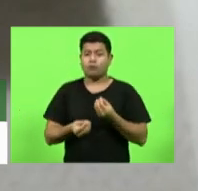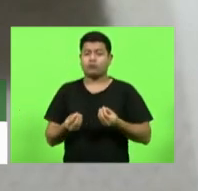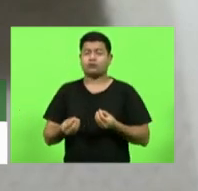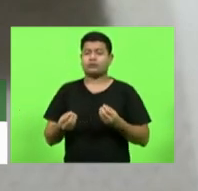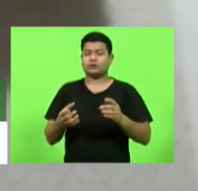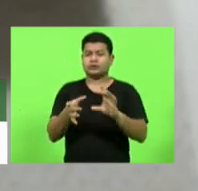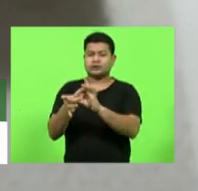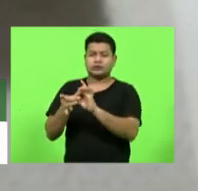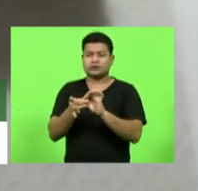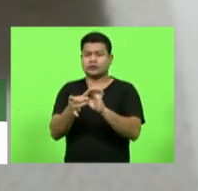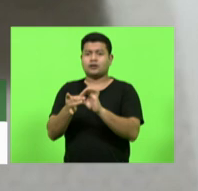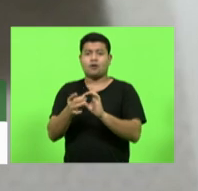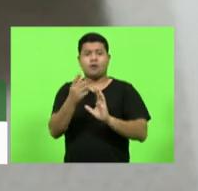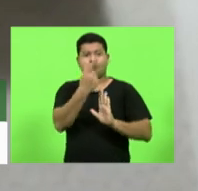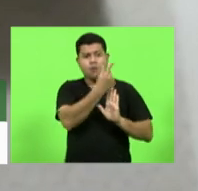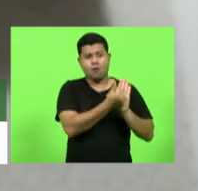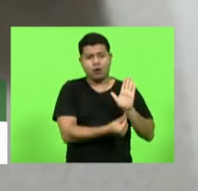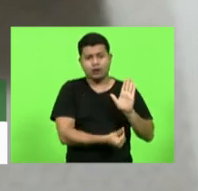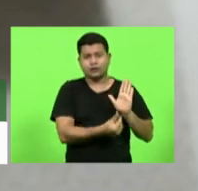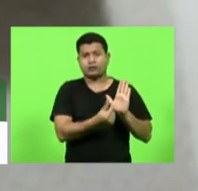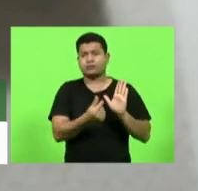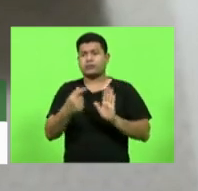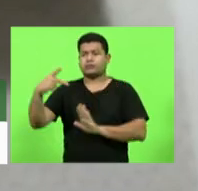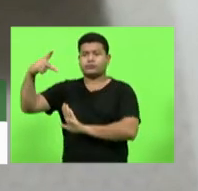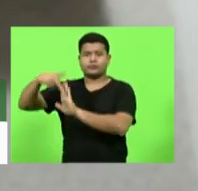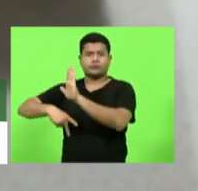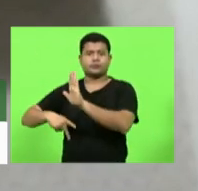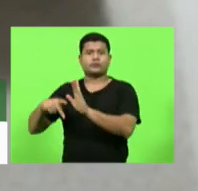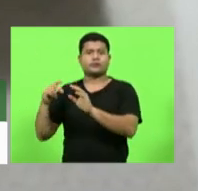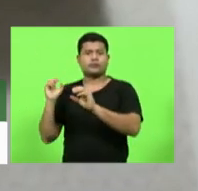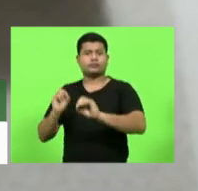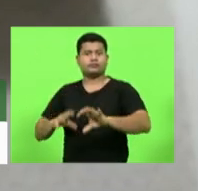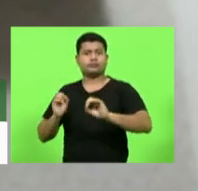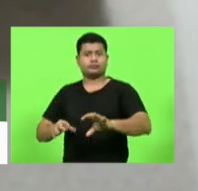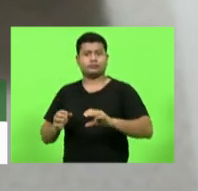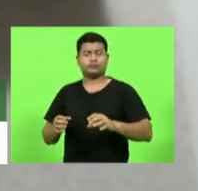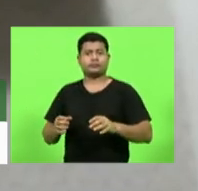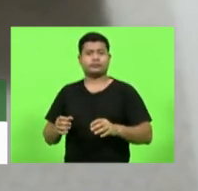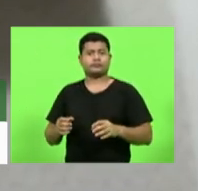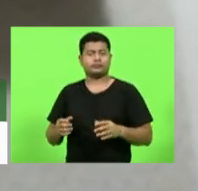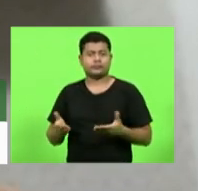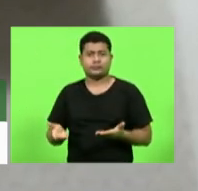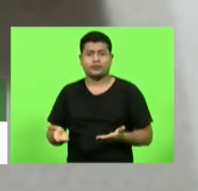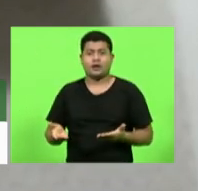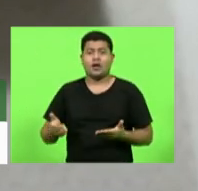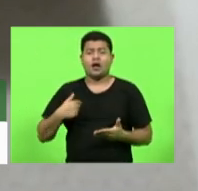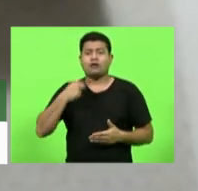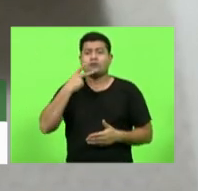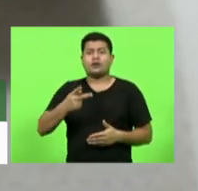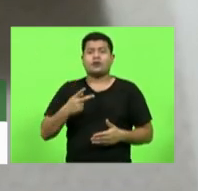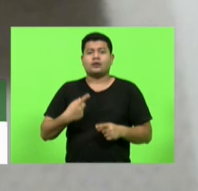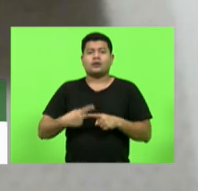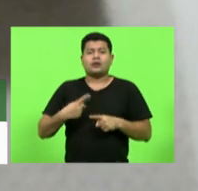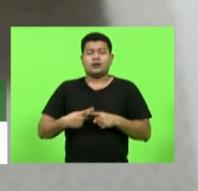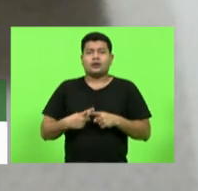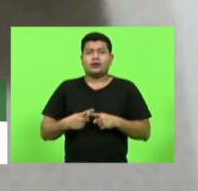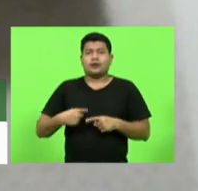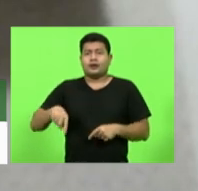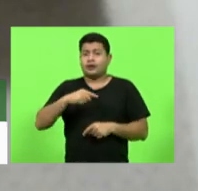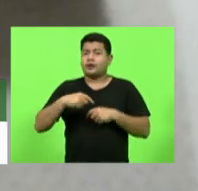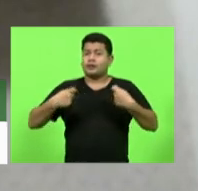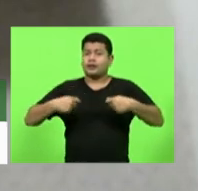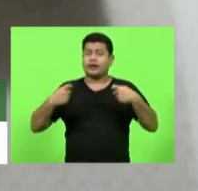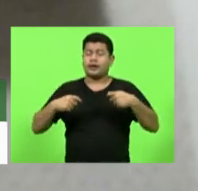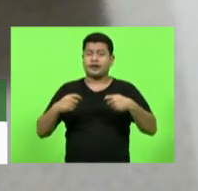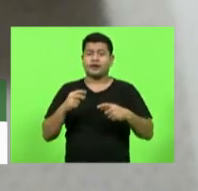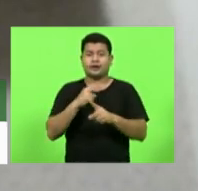entre orçamento e plano de educação. Aqui eu estou falando isso para que nós possamos ter uma concepção mais ampla, que isso também vai